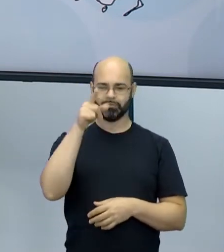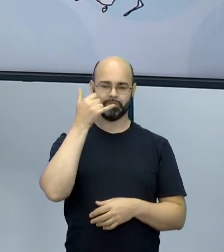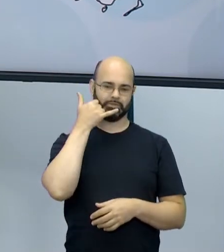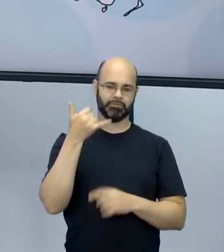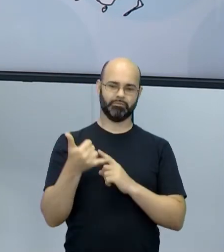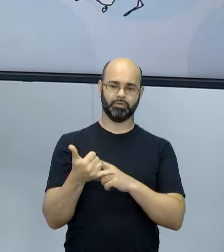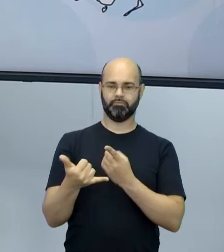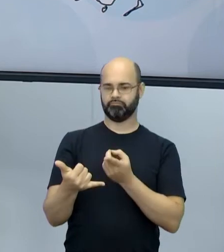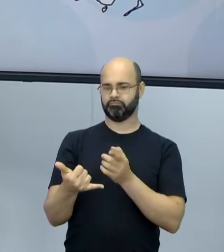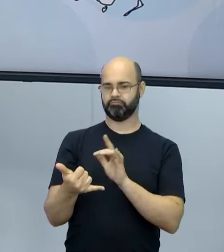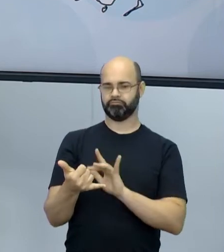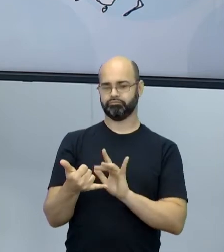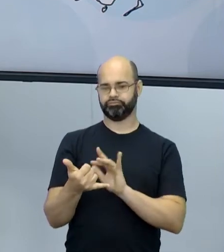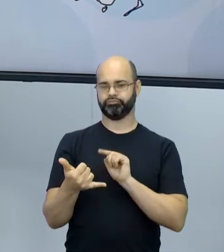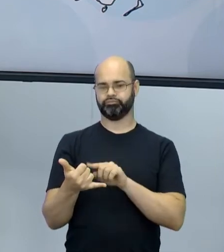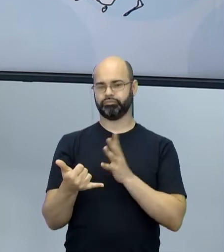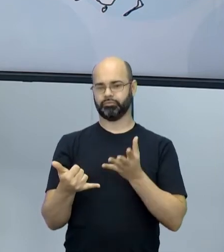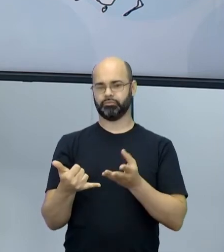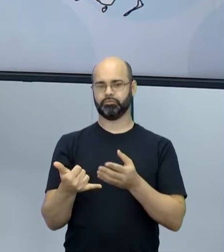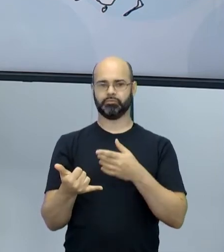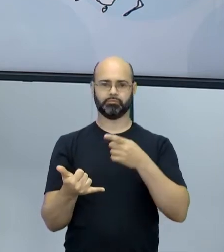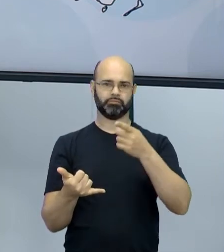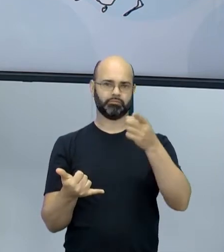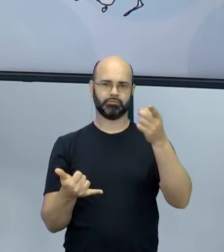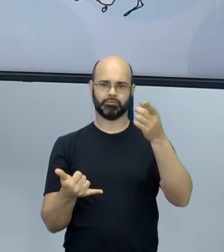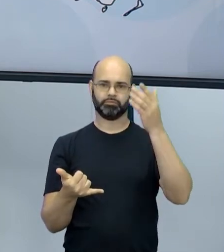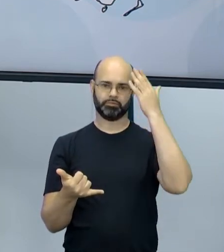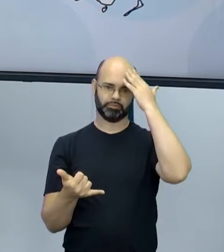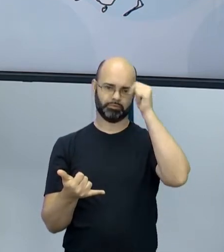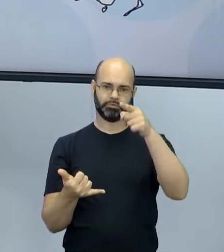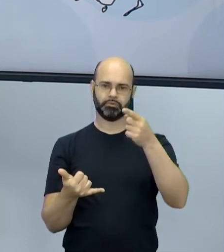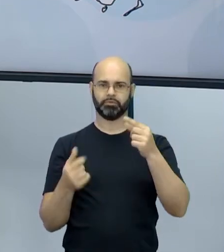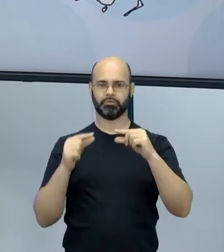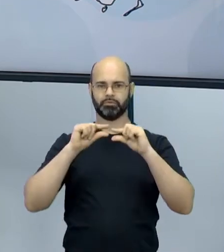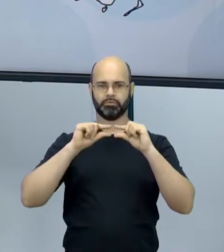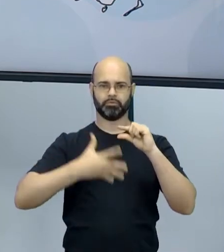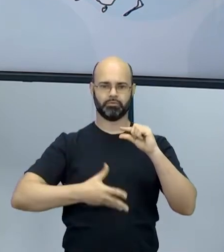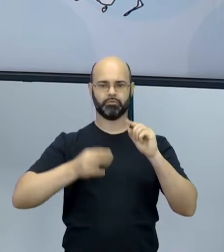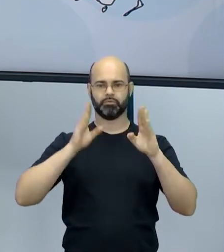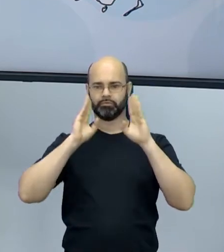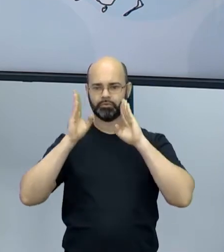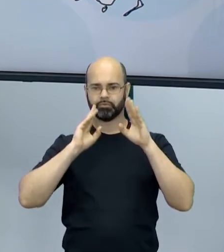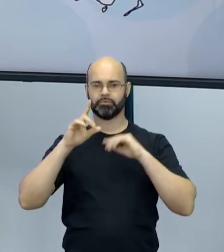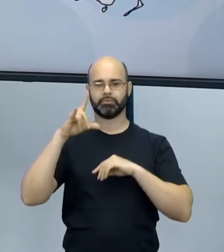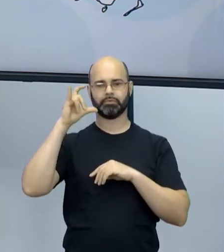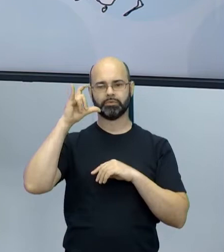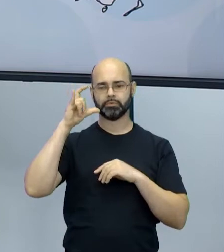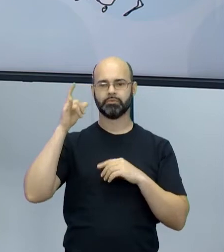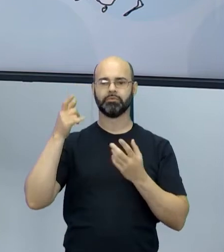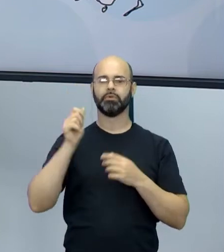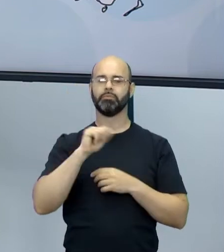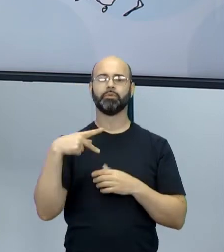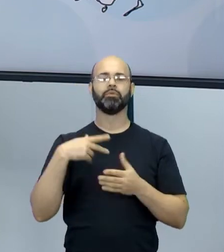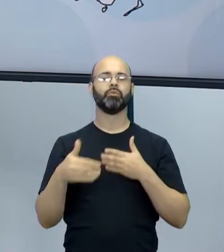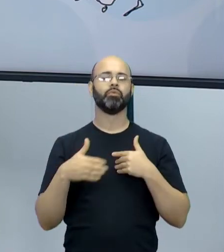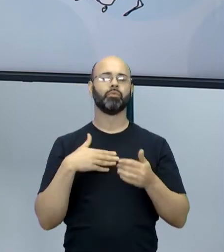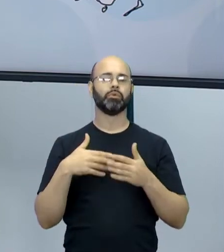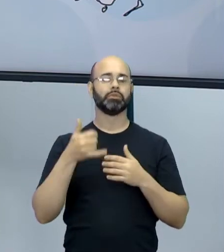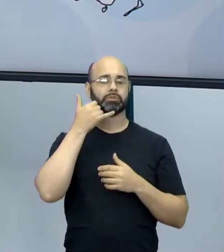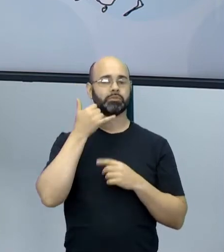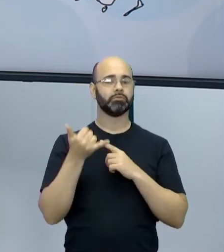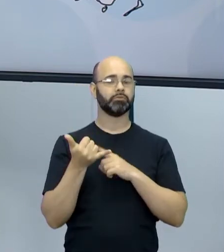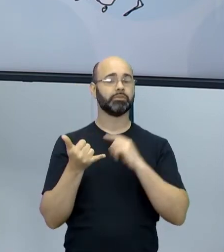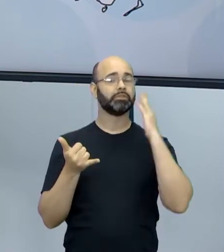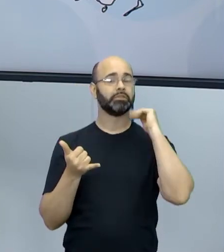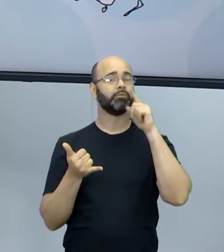ligado, tá certo? Sabia que o Google, o Facebook, o Instagram, assim, e qualquer aplicativo que você tenha adicionado,